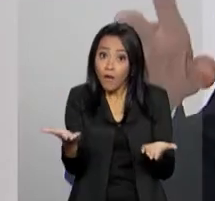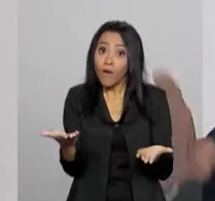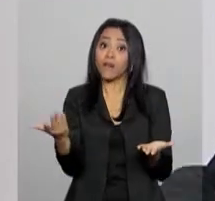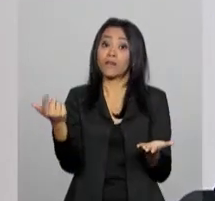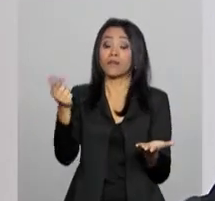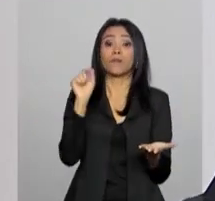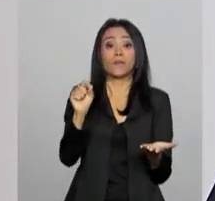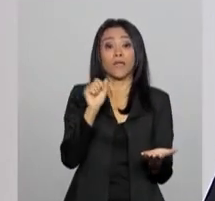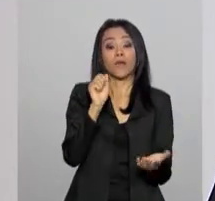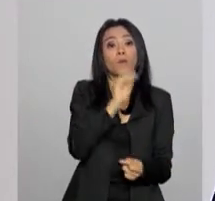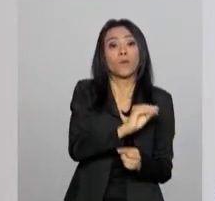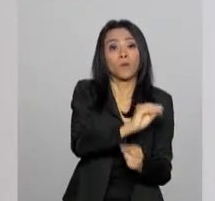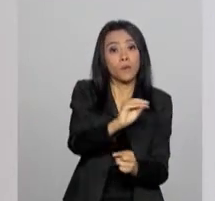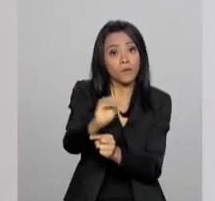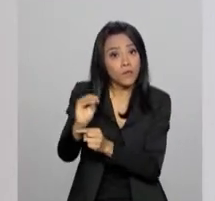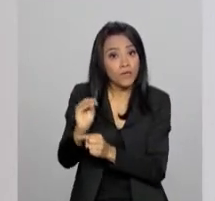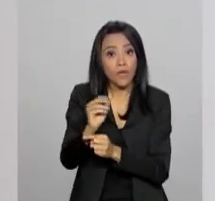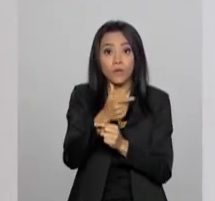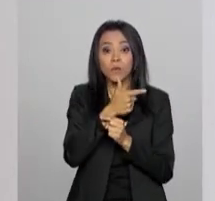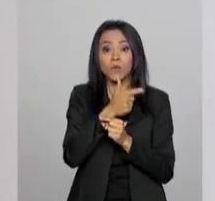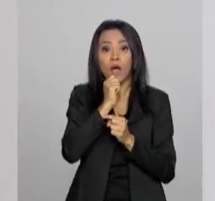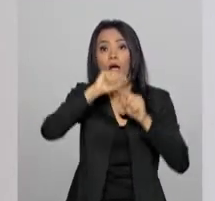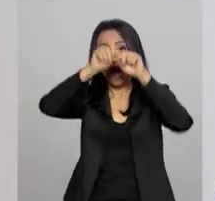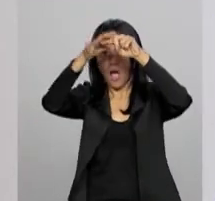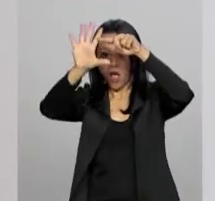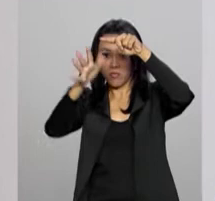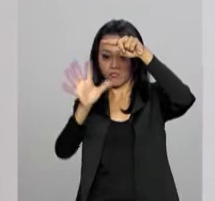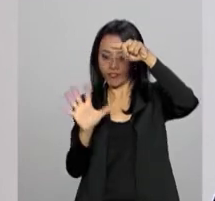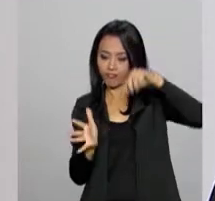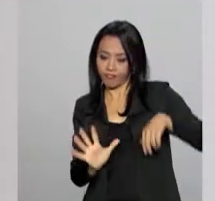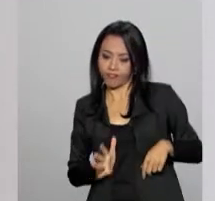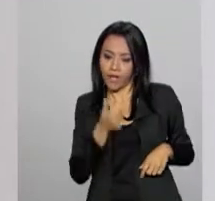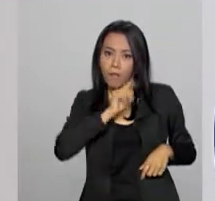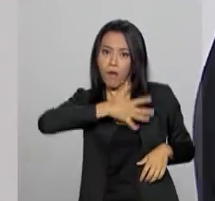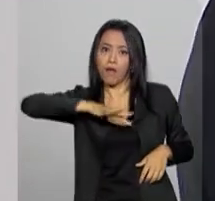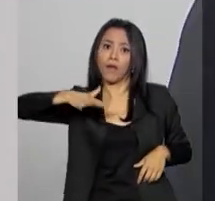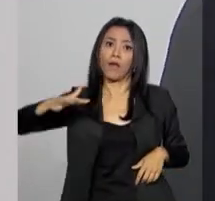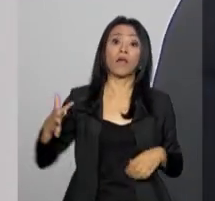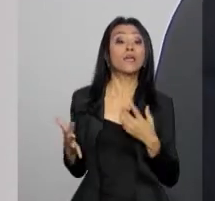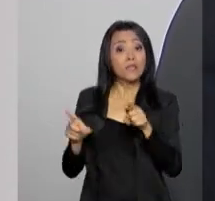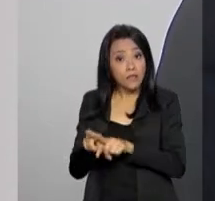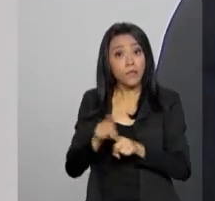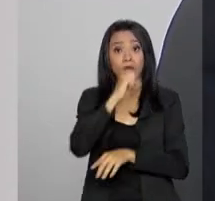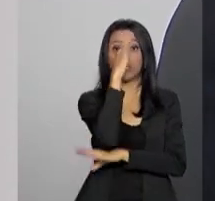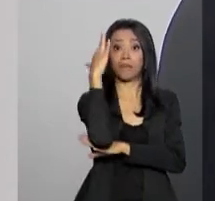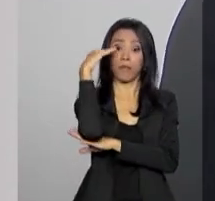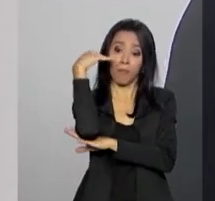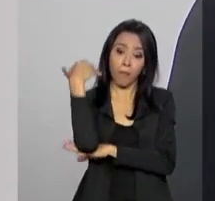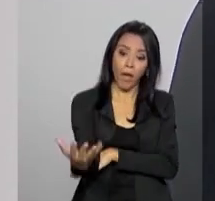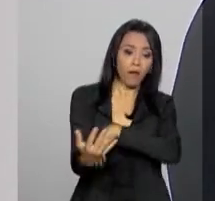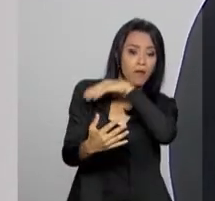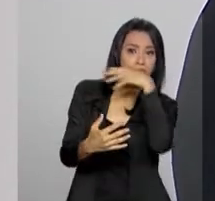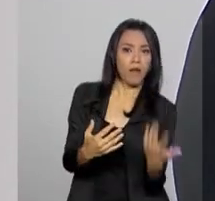a questão da preservação do oceano das águas balinhas então e além do que o desmatamento caiu enormemente